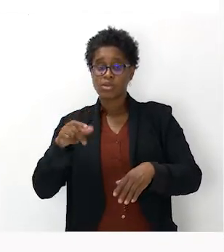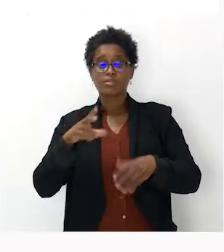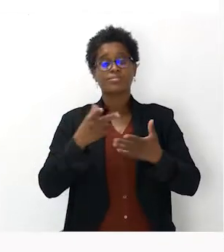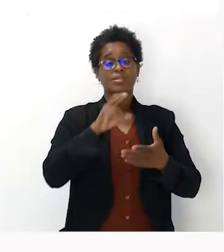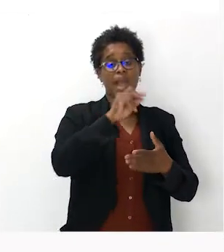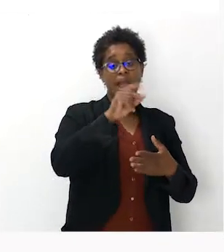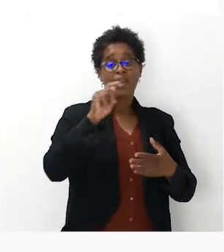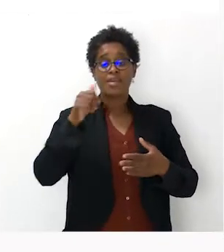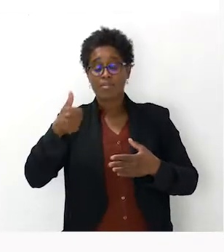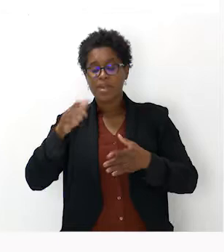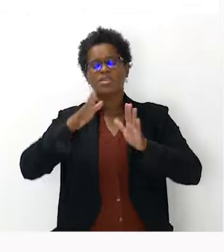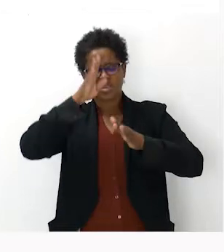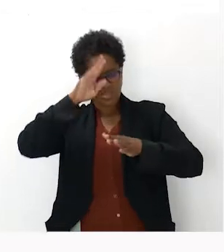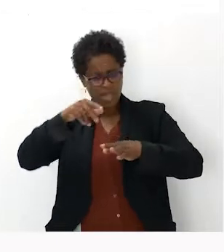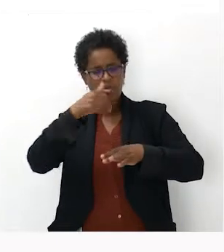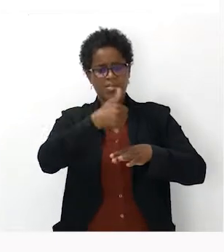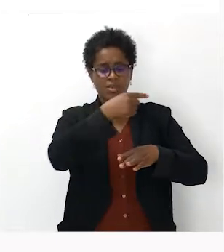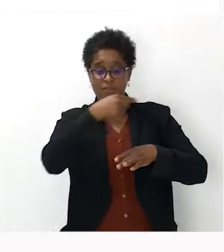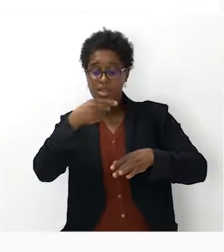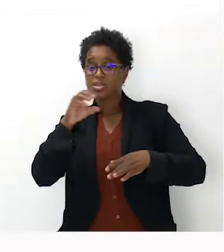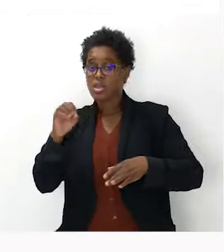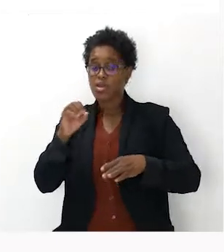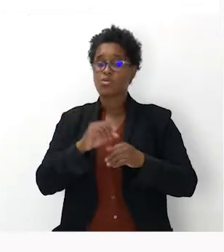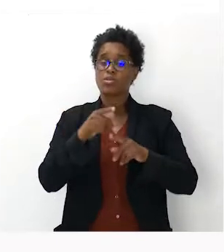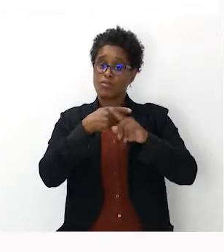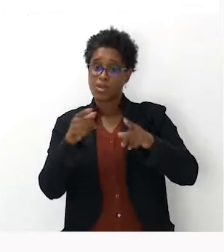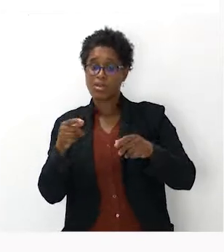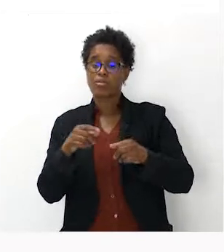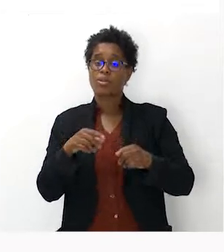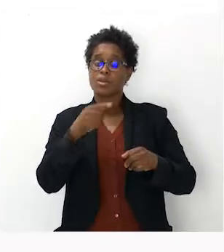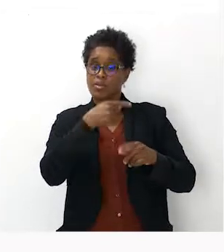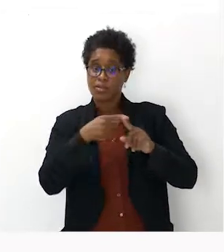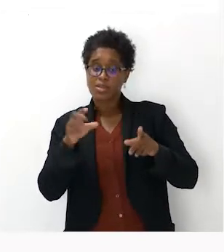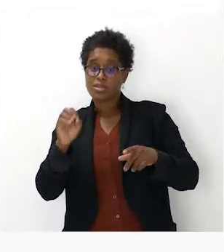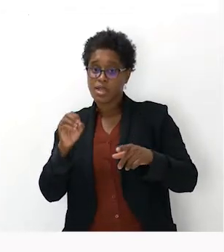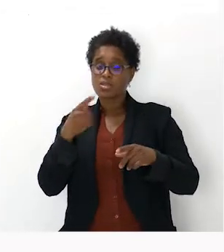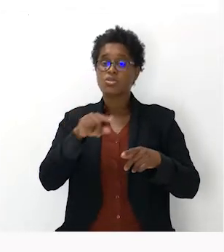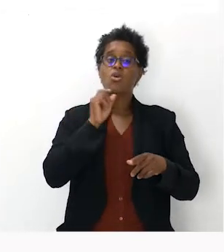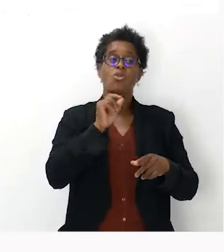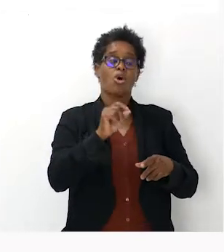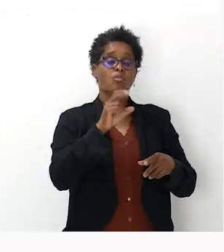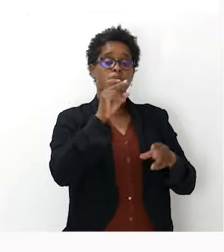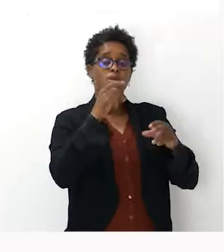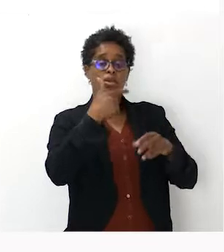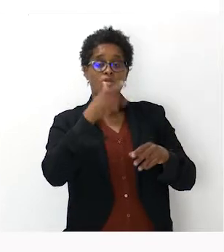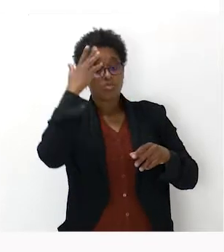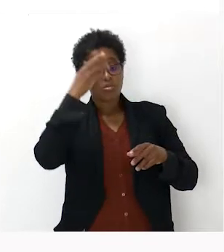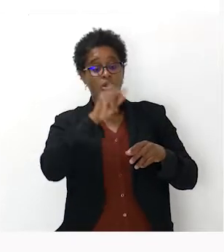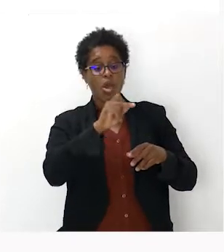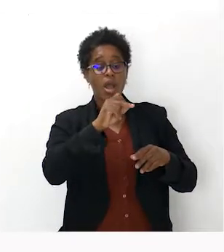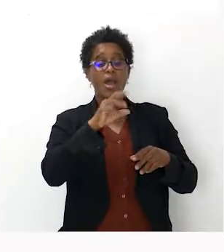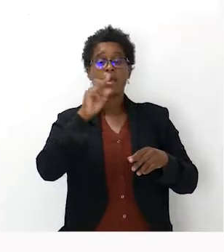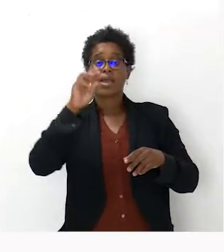ser diferente de zero, são denominados de termos onde A é o termo antecedente